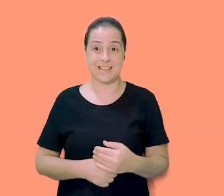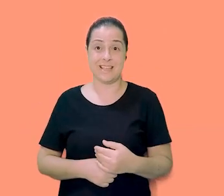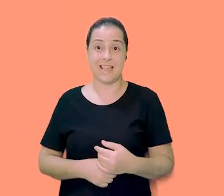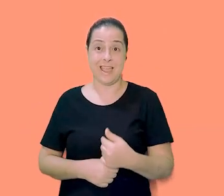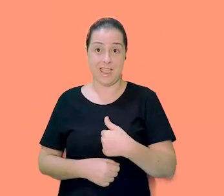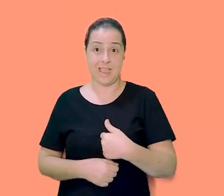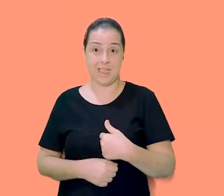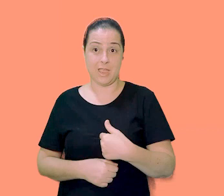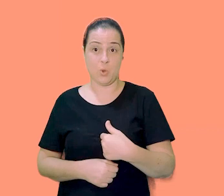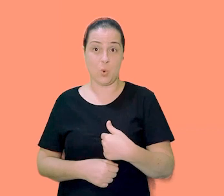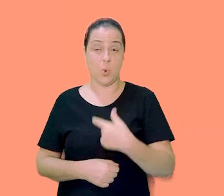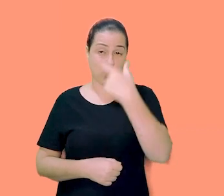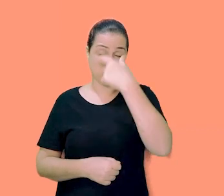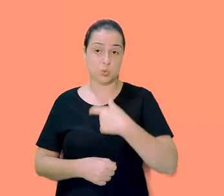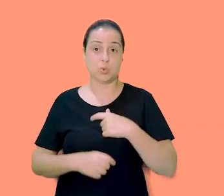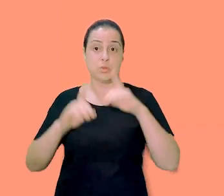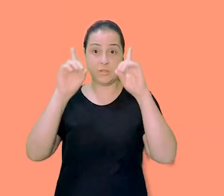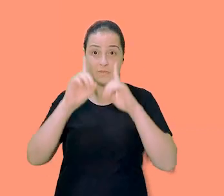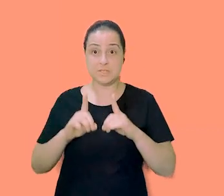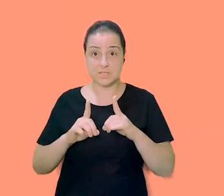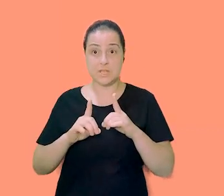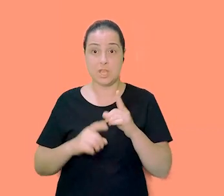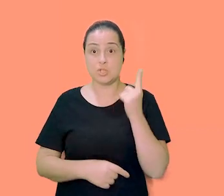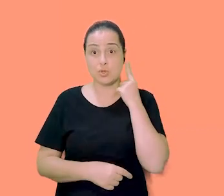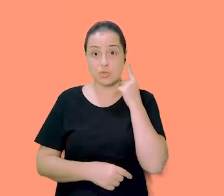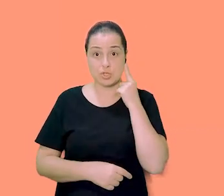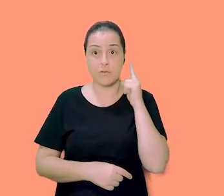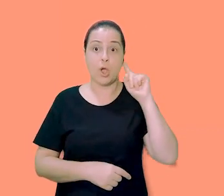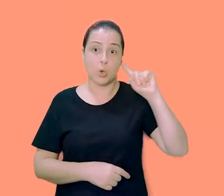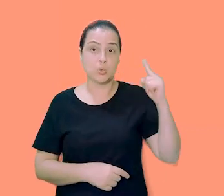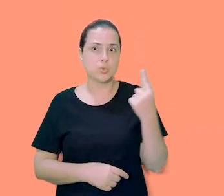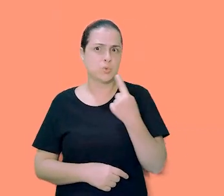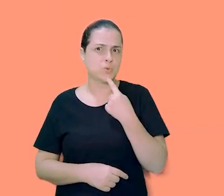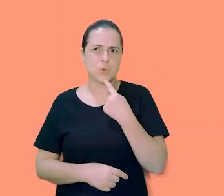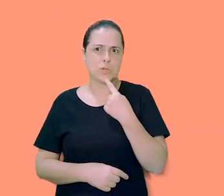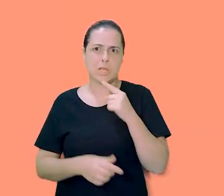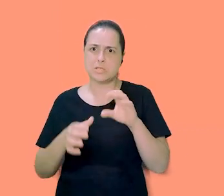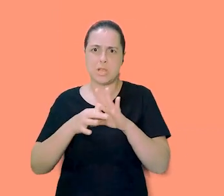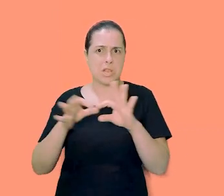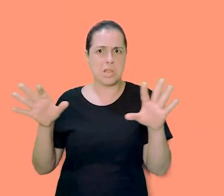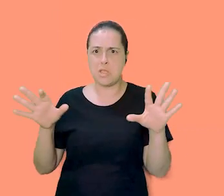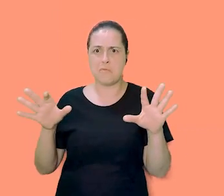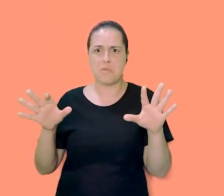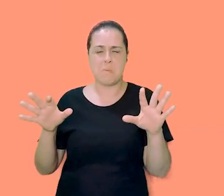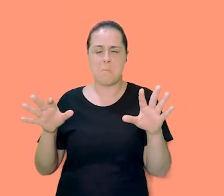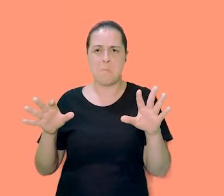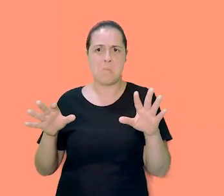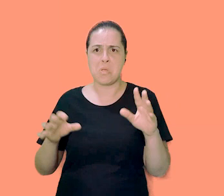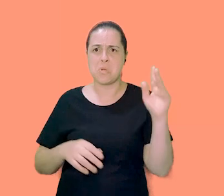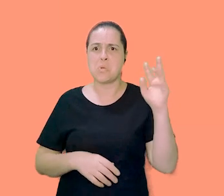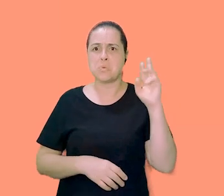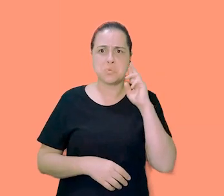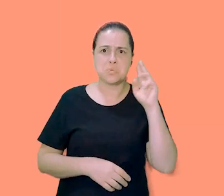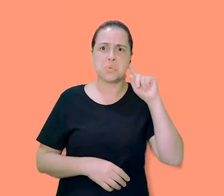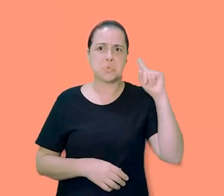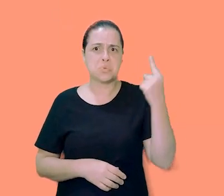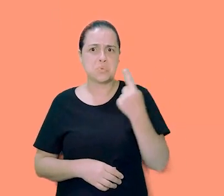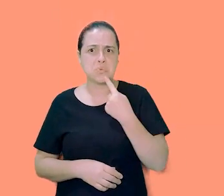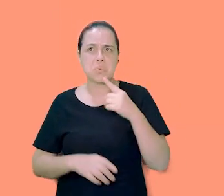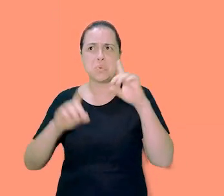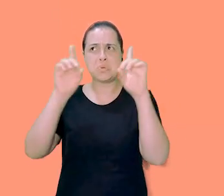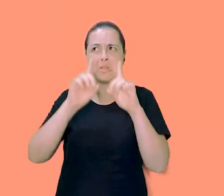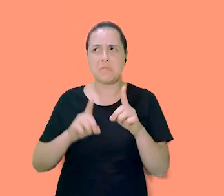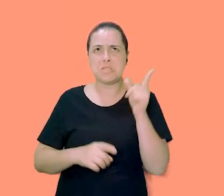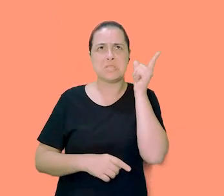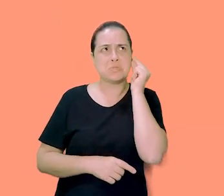tenho deficiência auditiva, como a Fabi falou, surdez. Como você se sentir melhor de falar desse assunto? Para mim, são sinônimos. Tem gente que